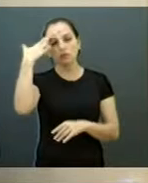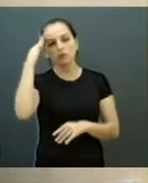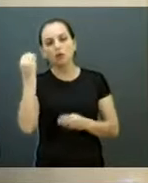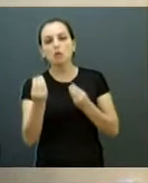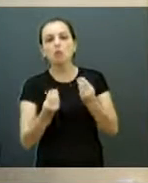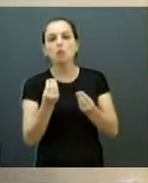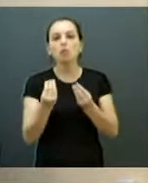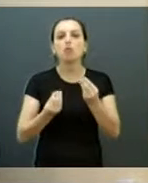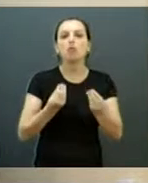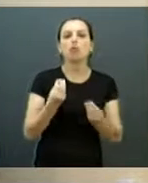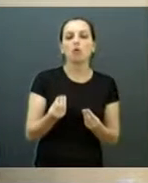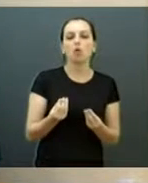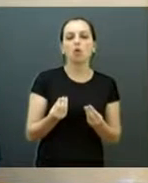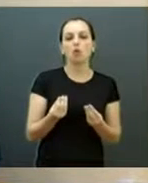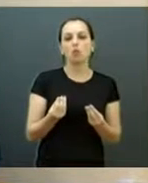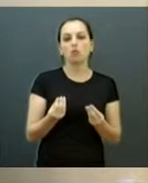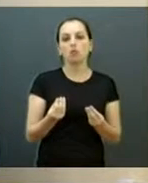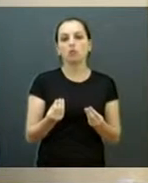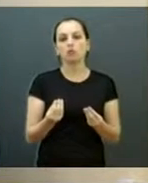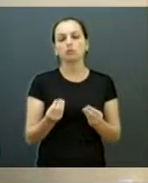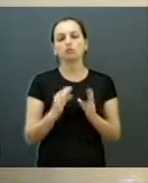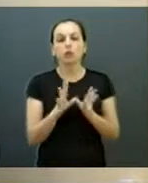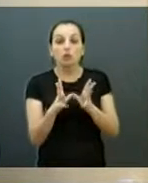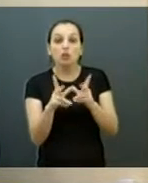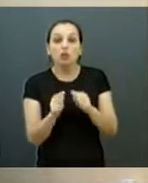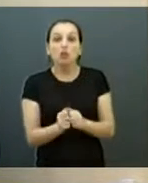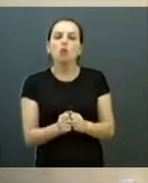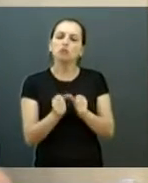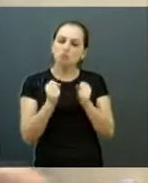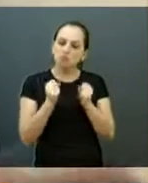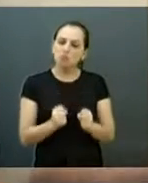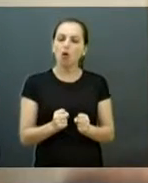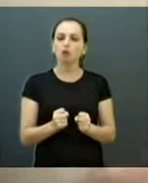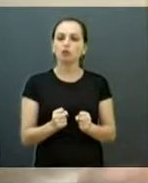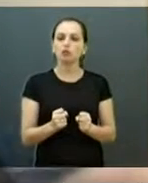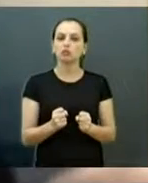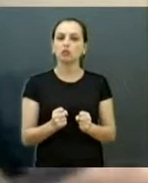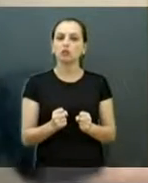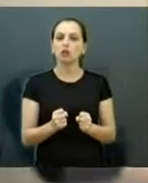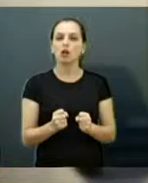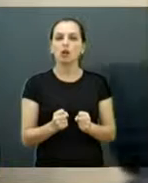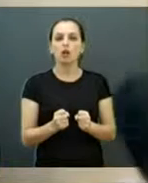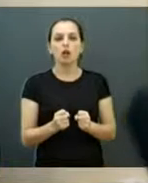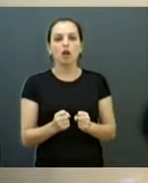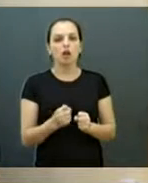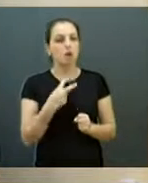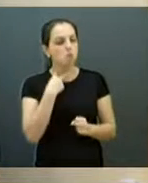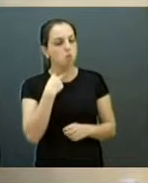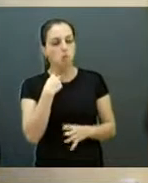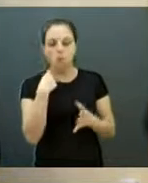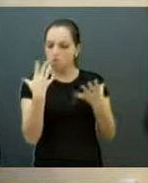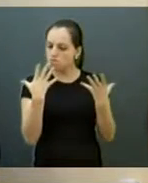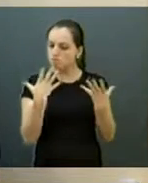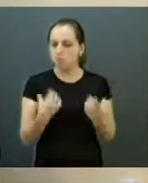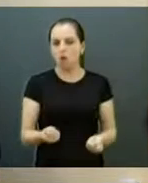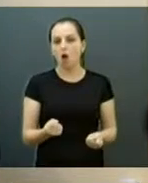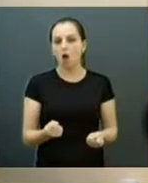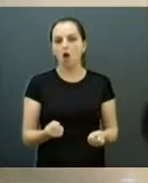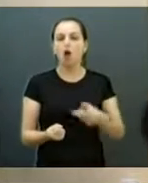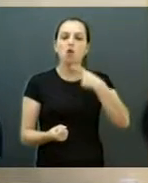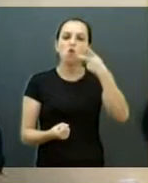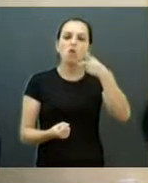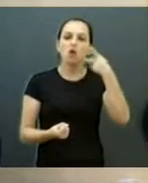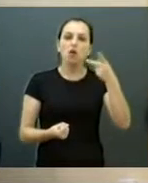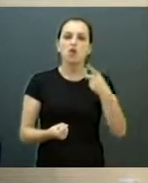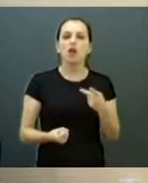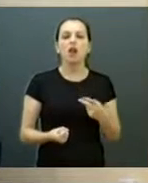qualquer pessoa ter todos podem todos o que não dá para aceitar é um médio falar que ele vai